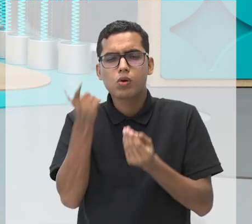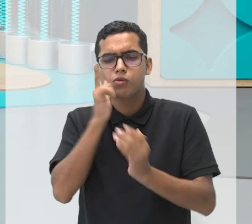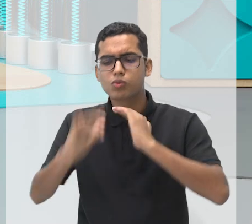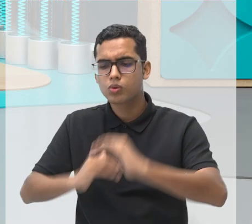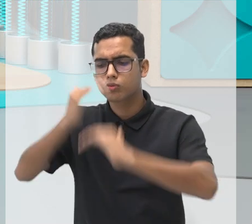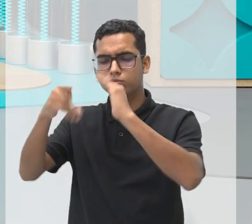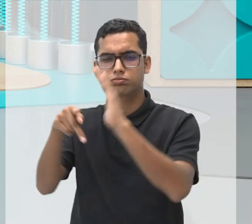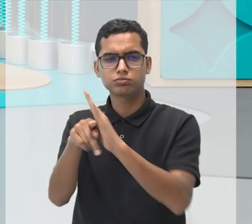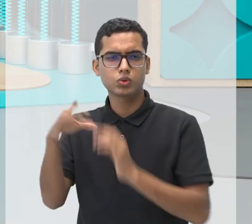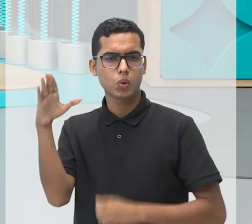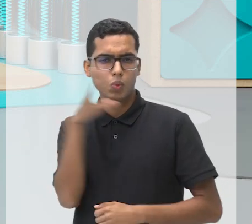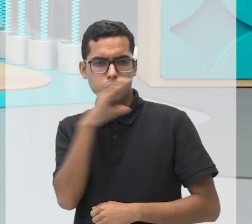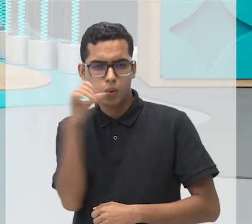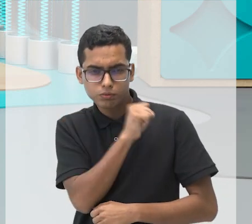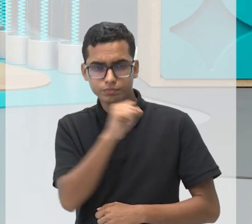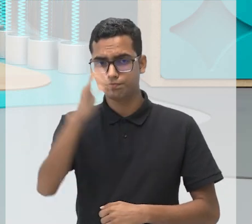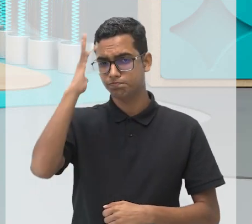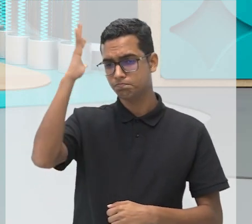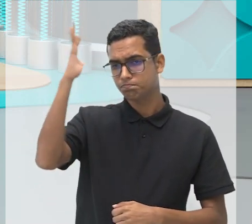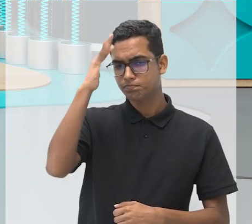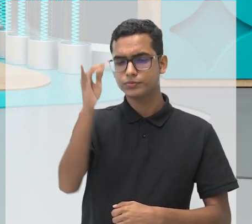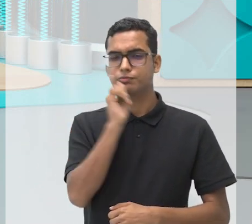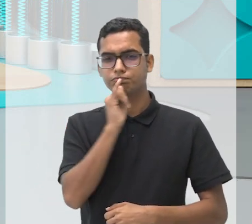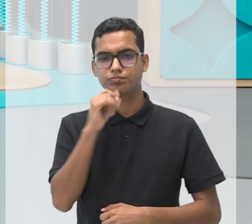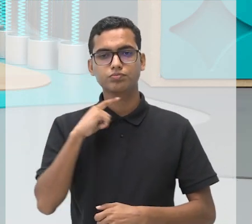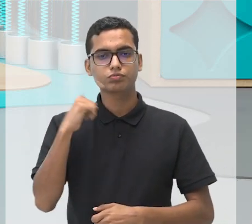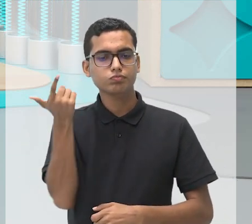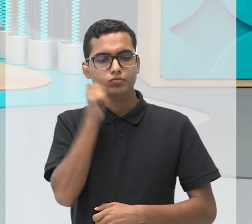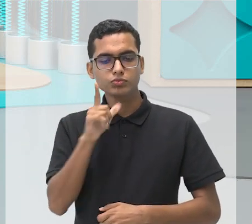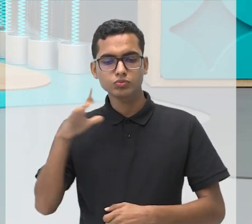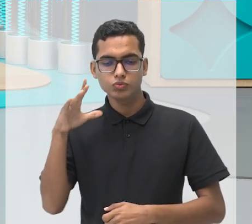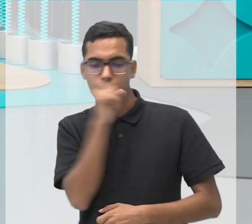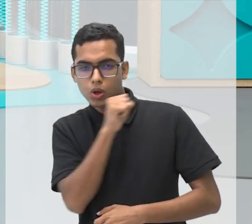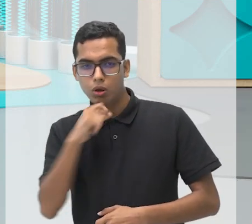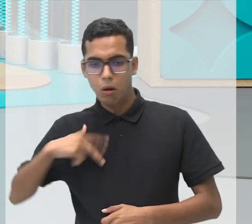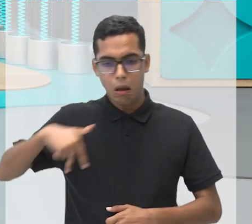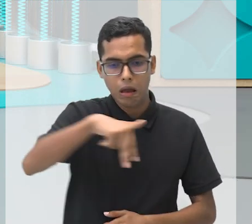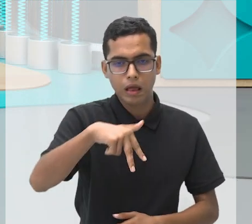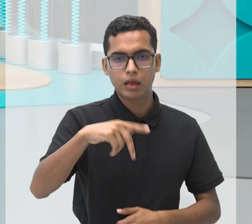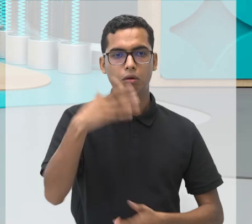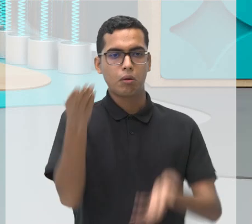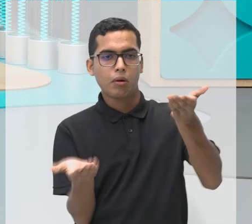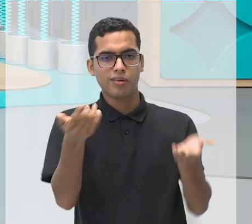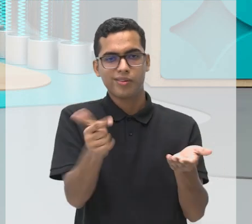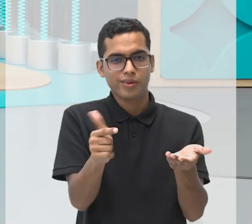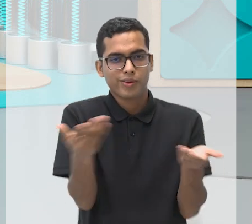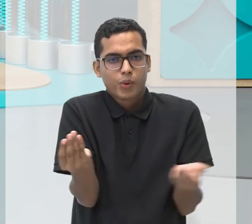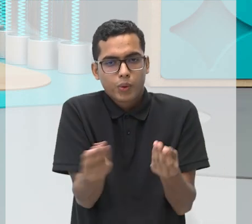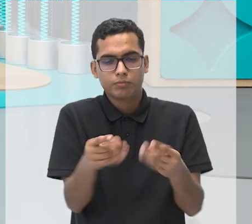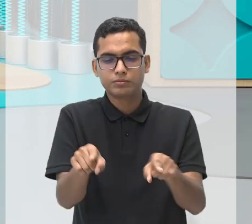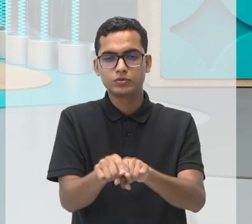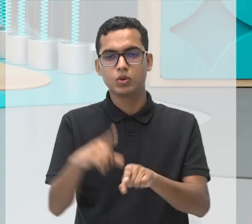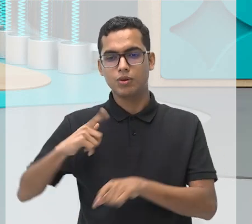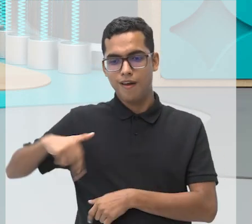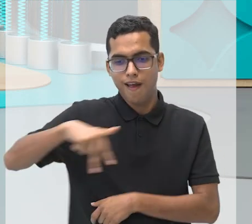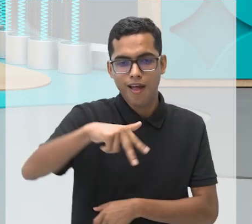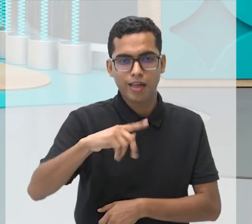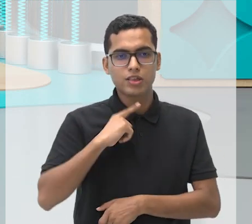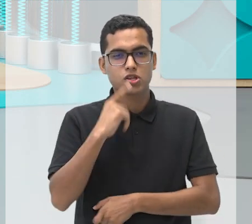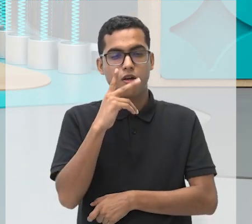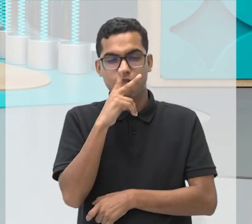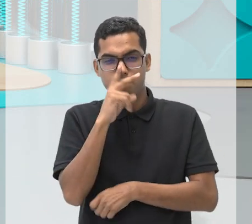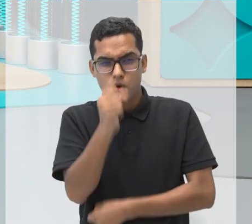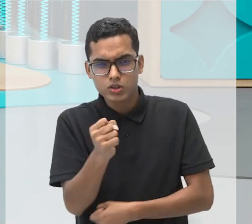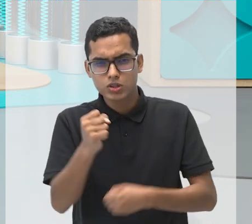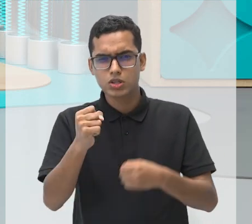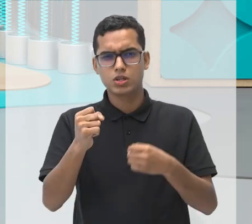a velocidade? Imagina tentar desenvolver velocidade sem equilíbrio. Imagina tentar desenvolver velocidade sem força muscular. Pode parecer